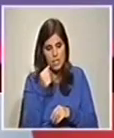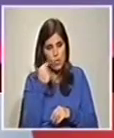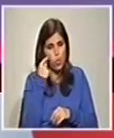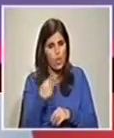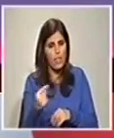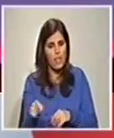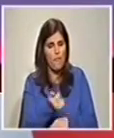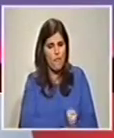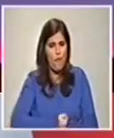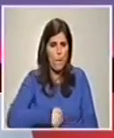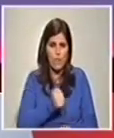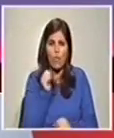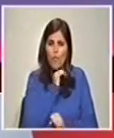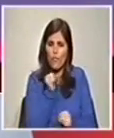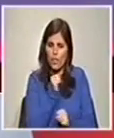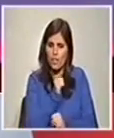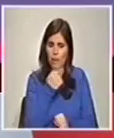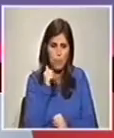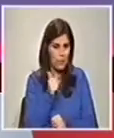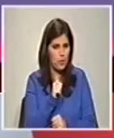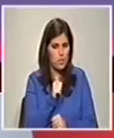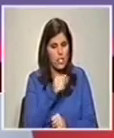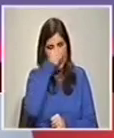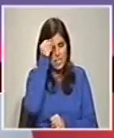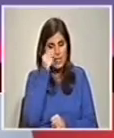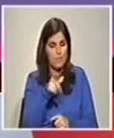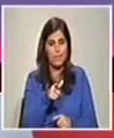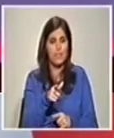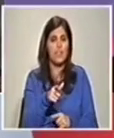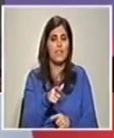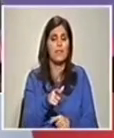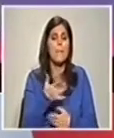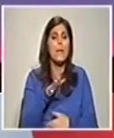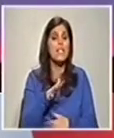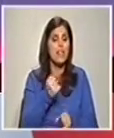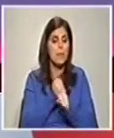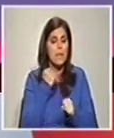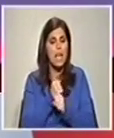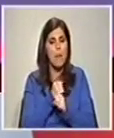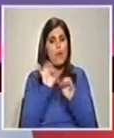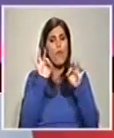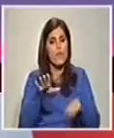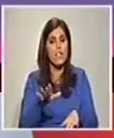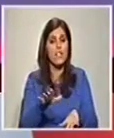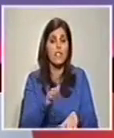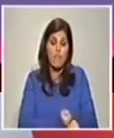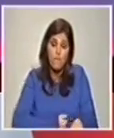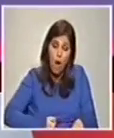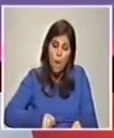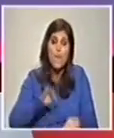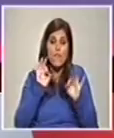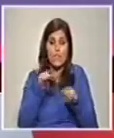da fome e do frio, não é? Uhum. Quer dizer, não podemos fazer isso. Mas, tendencialmente, temos que trabalhar para o fim da fome e do frio e não para